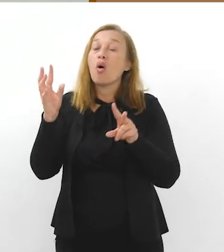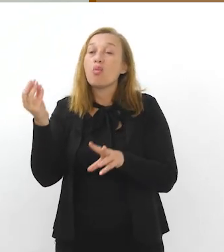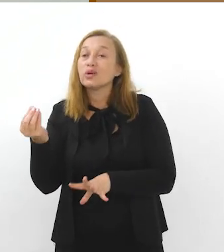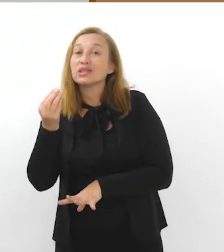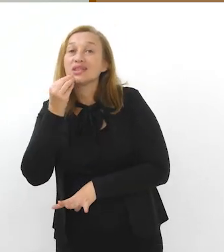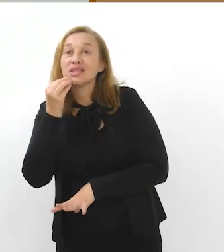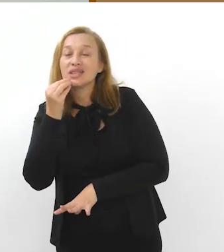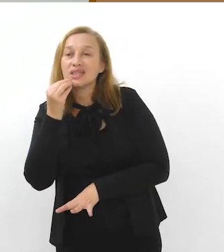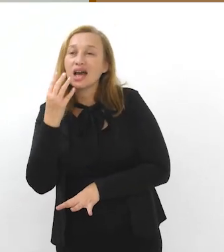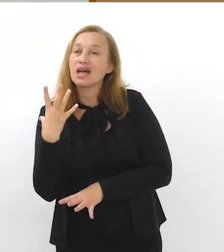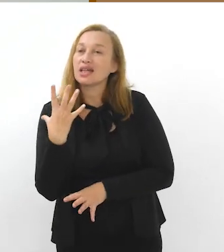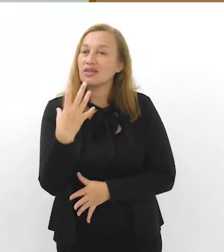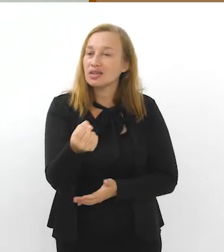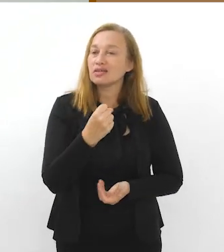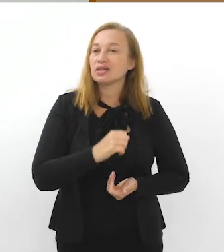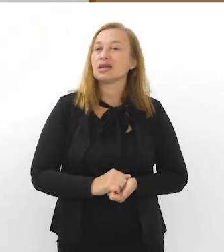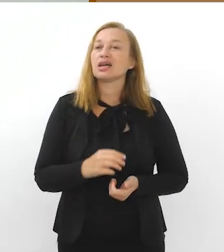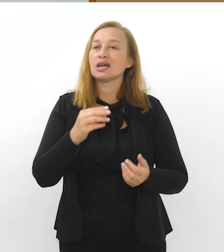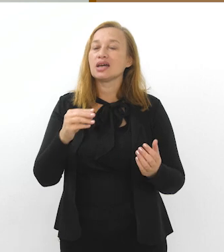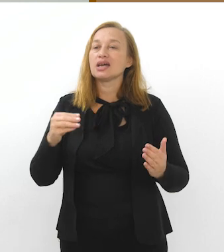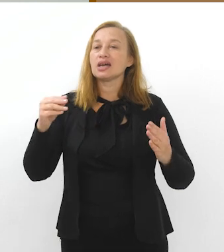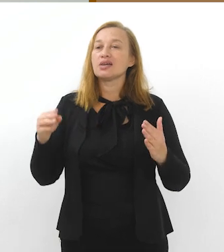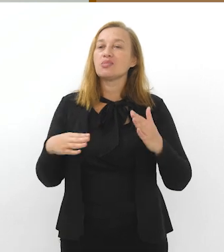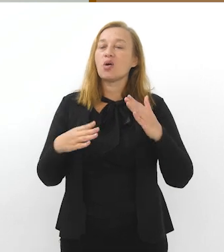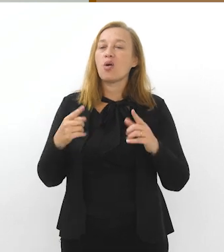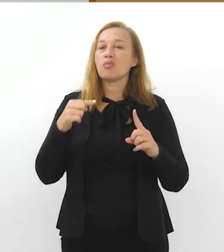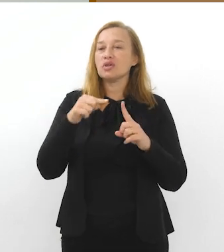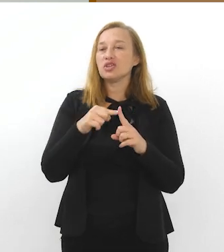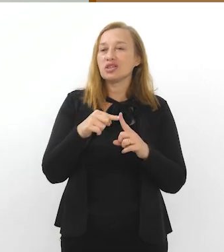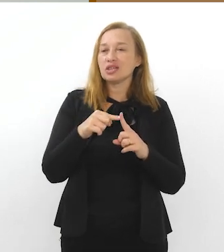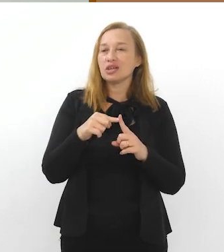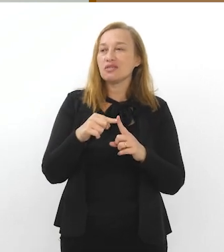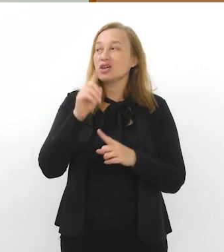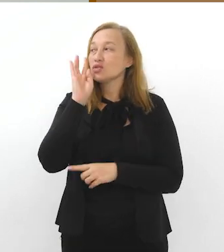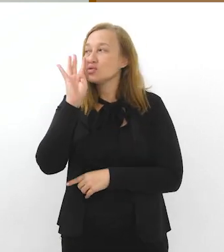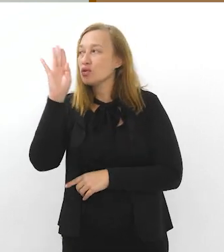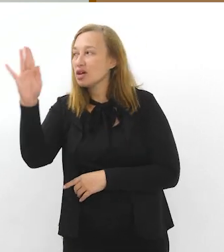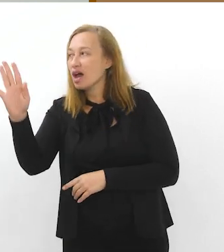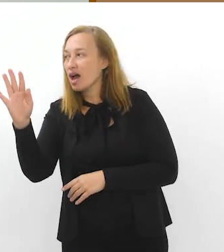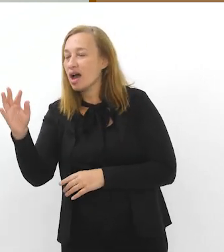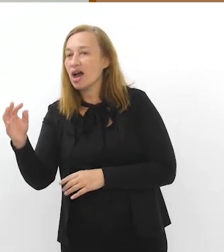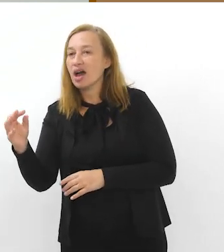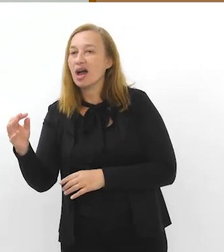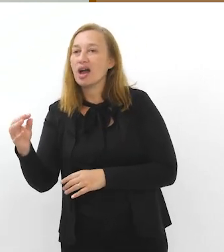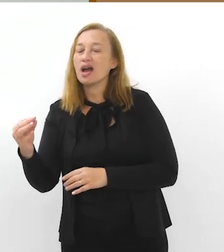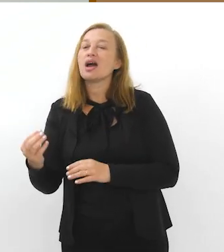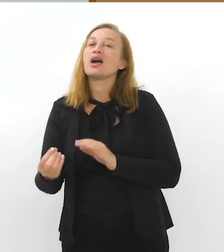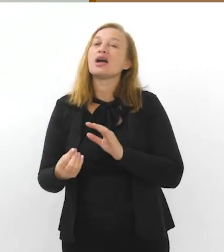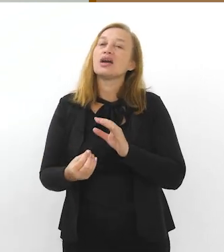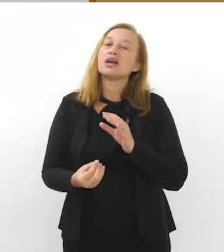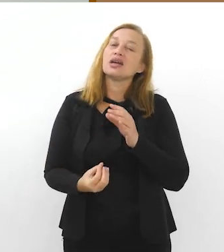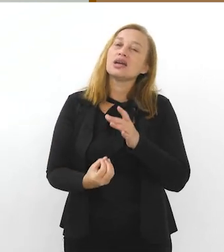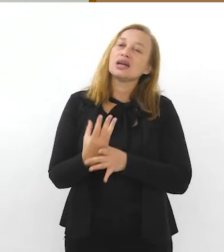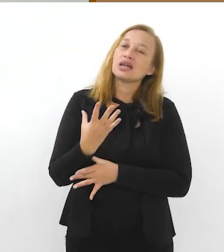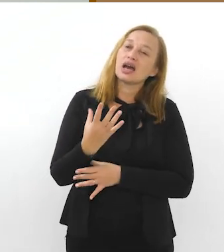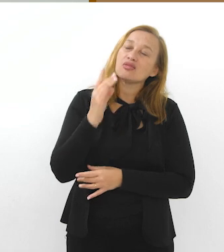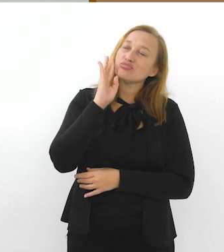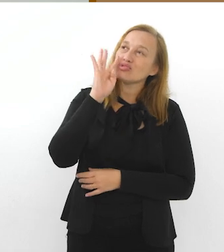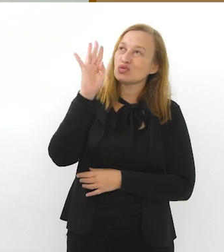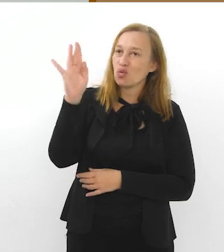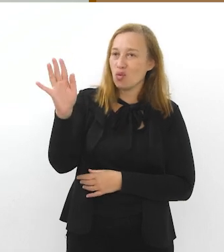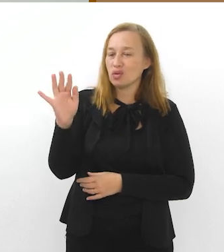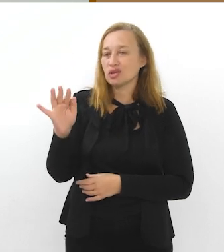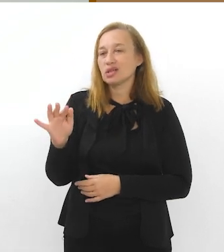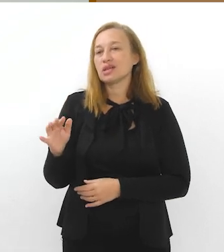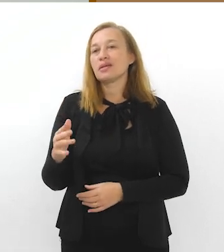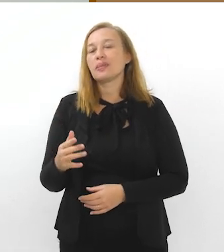aquilo que. Eu falei que esse ano a minha meta era sonhar e realizar sonhos. Eu acho que foi a vida inteira isso. Correr